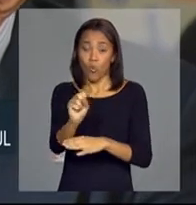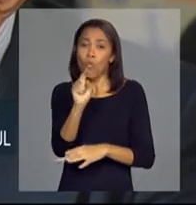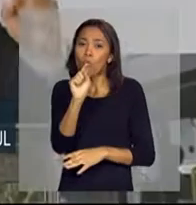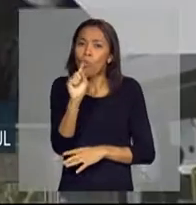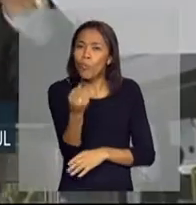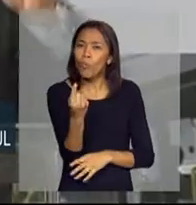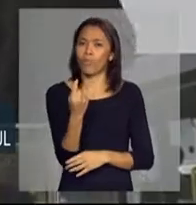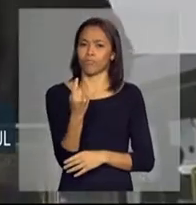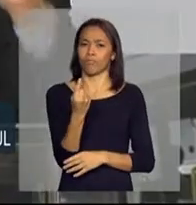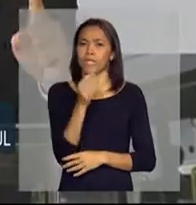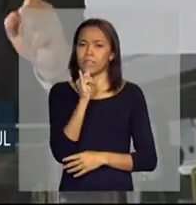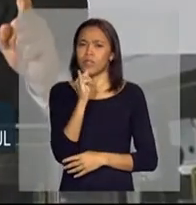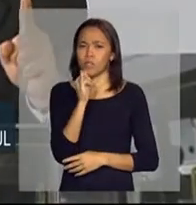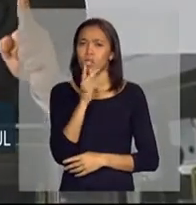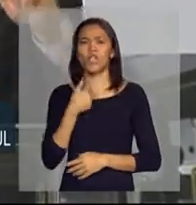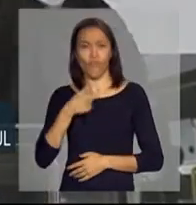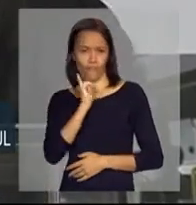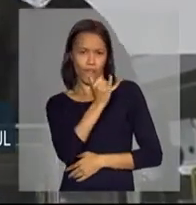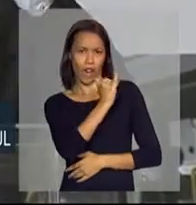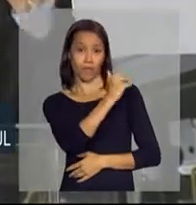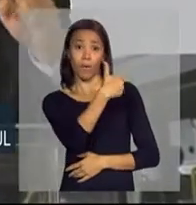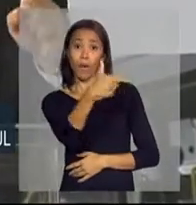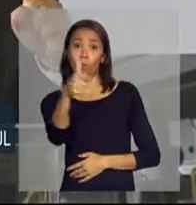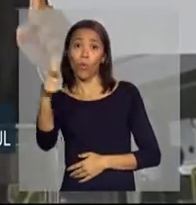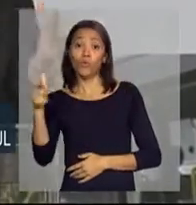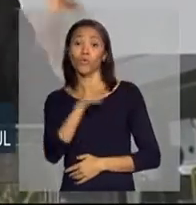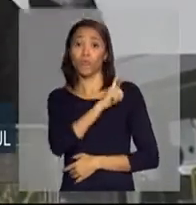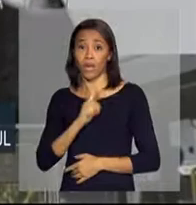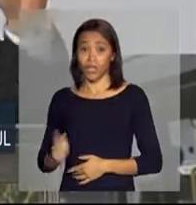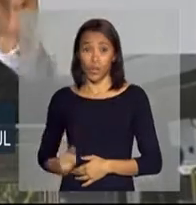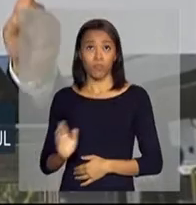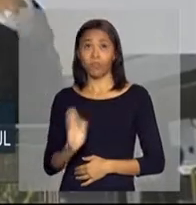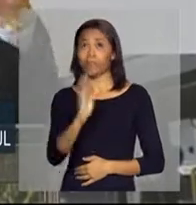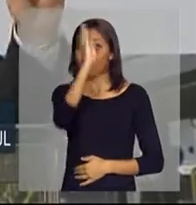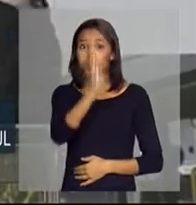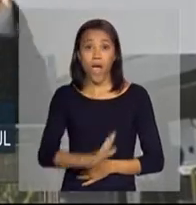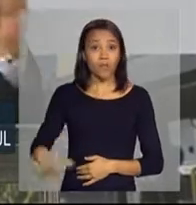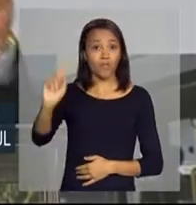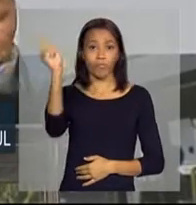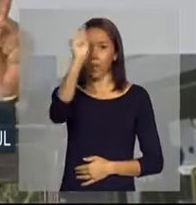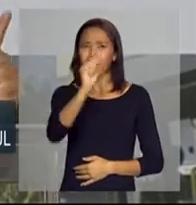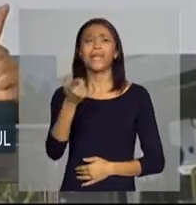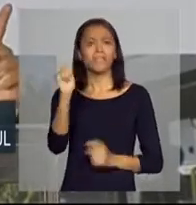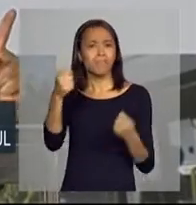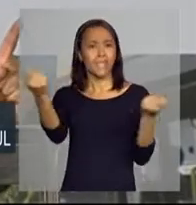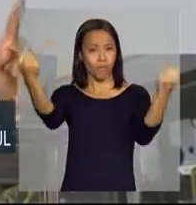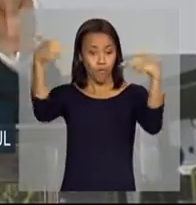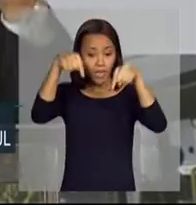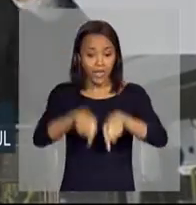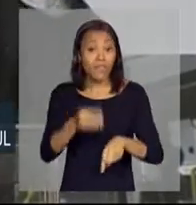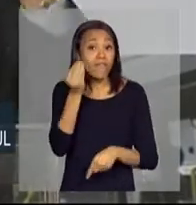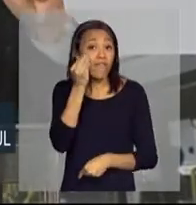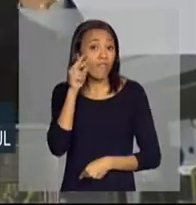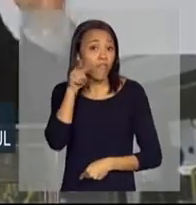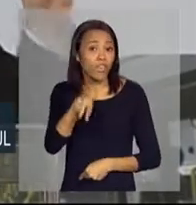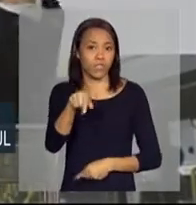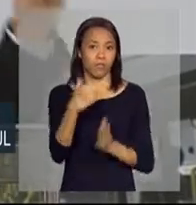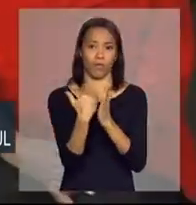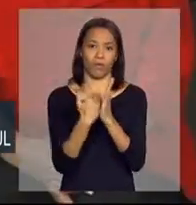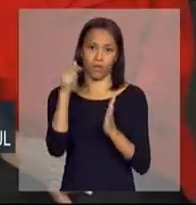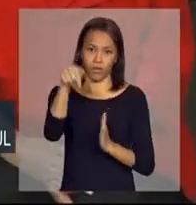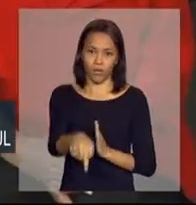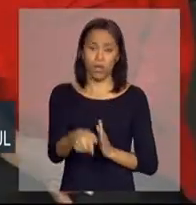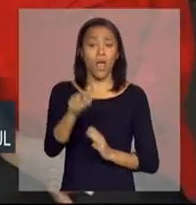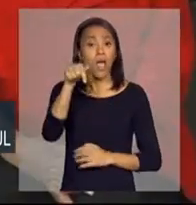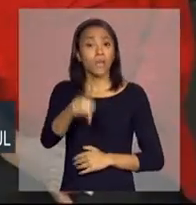que eu tenho dito para outros governadores pelo Brasil afora, que eles deveriam vir aqui ver esse programa. É aquilo que vocês